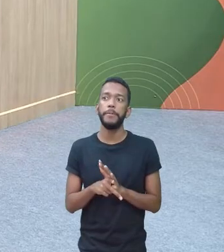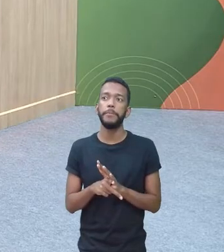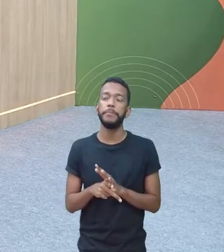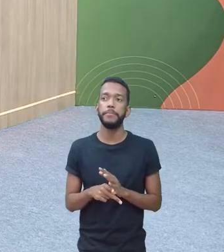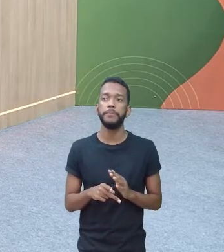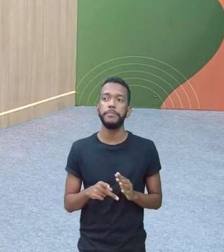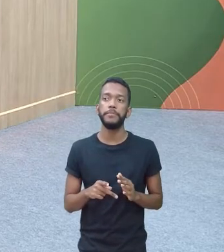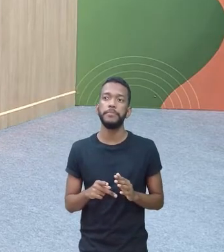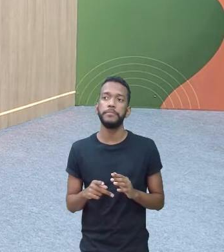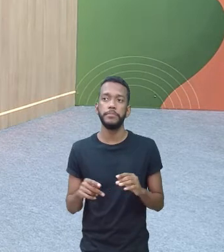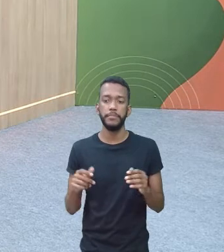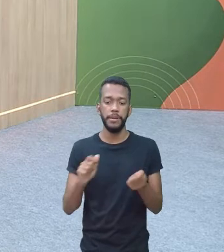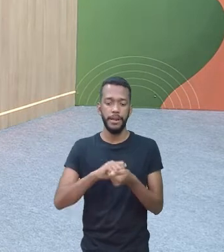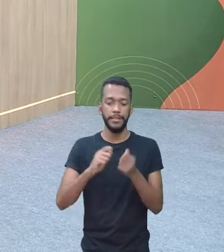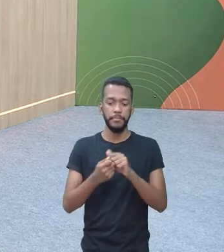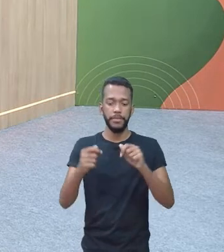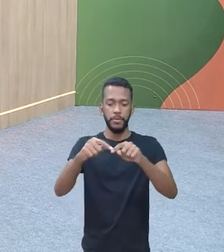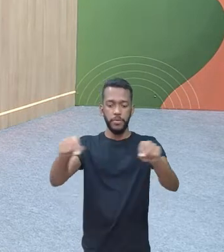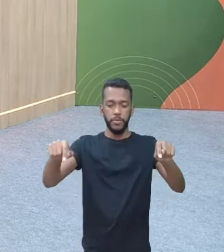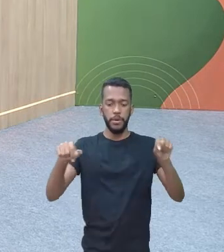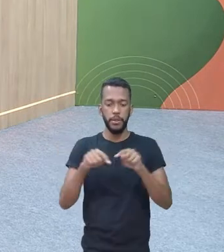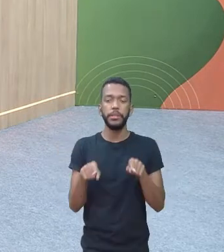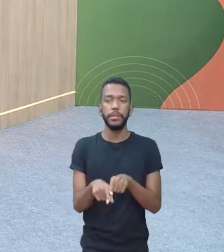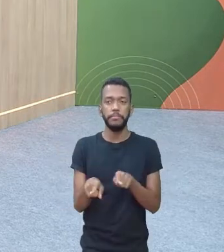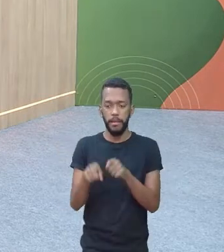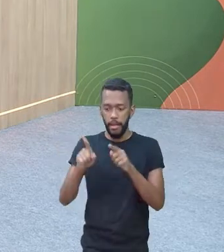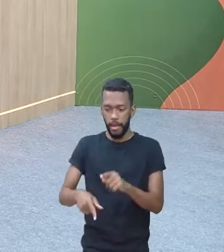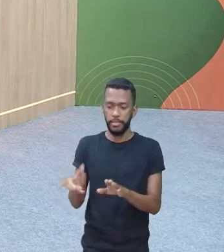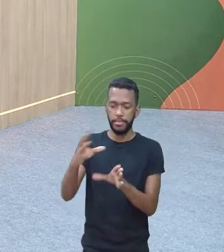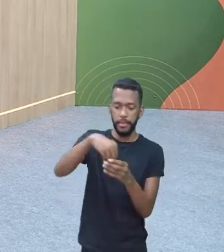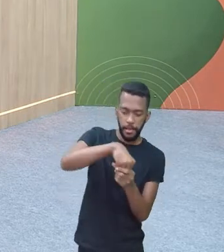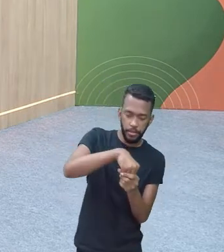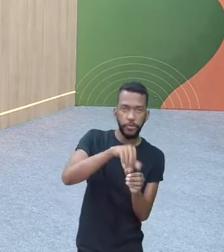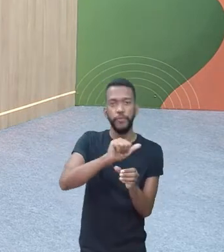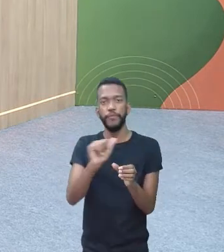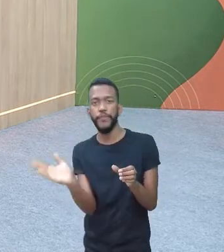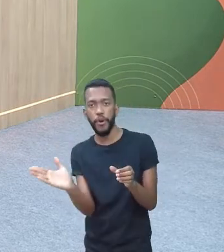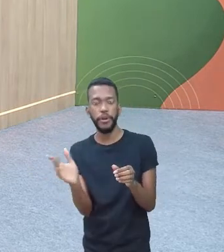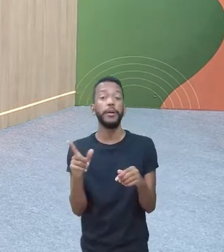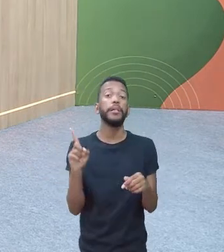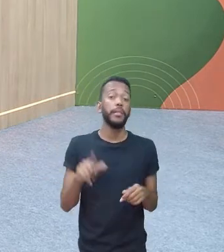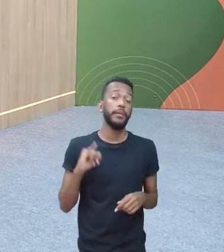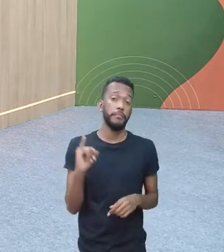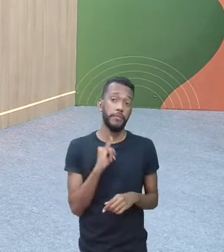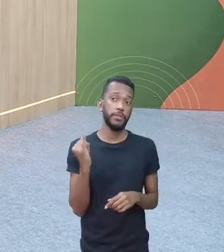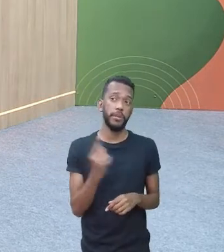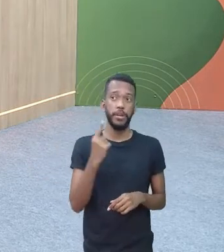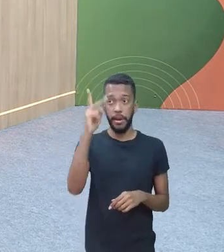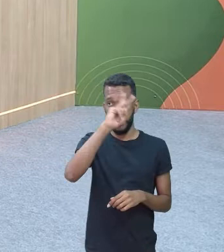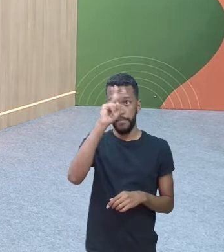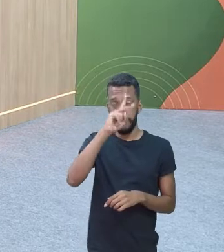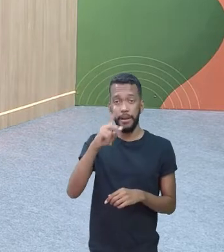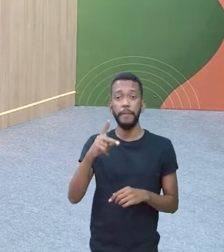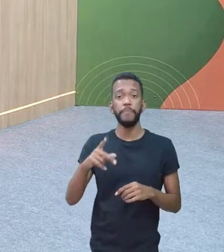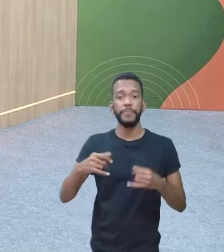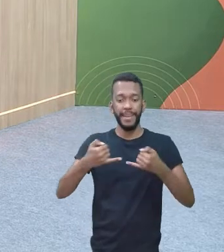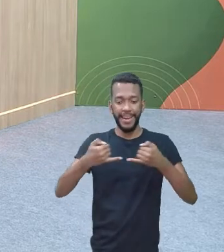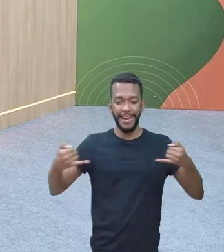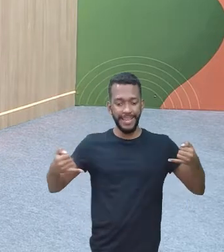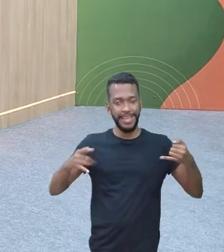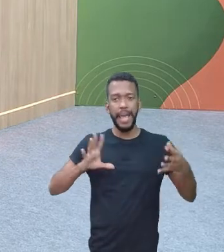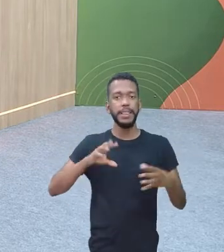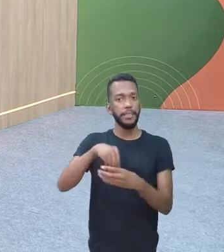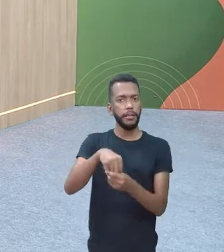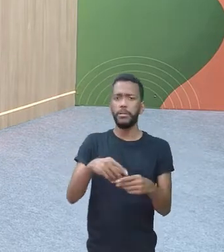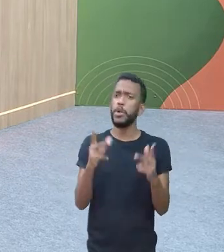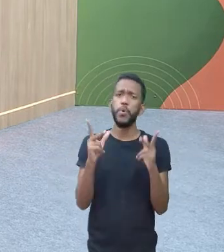as adaptações da quadra, tem dizendo exatamente o que é dentro e o que é fora. E aí é muito importante a gente lembrar que linha é dentro. Lembra